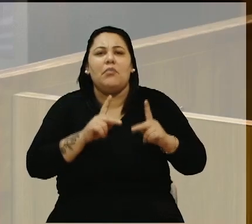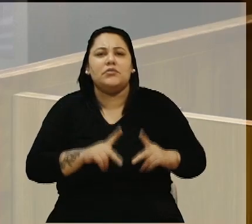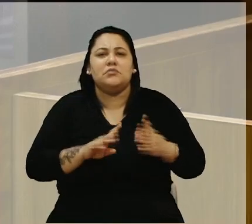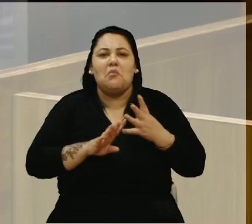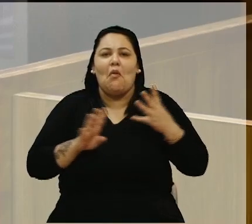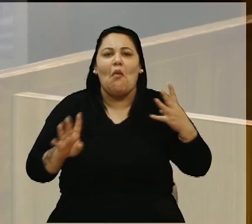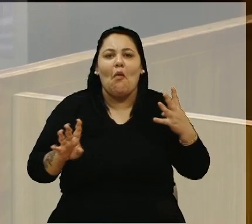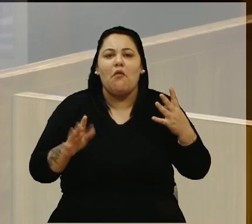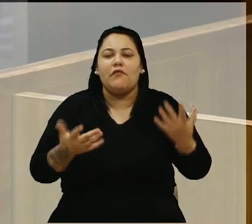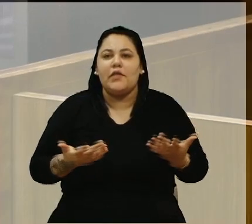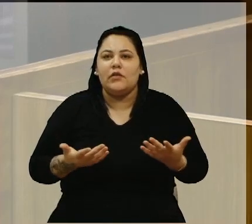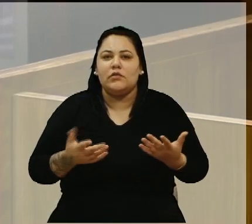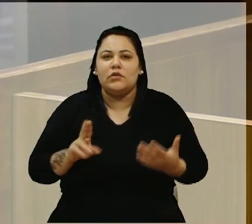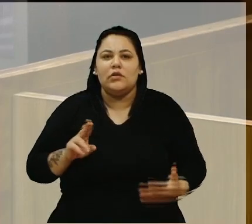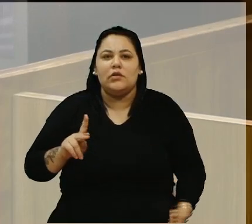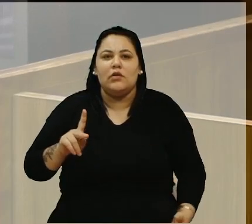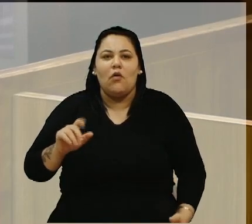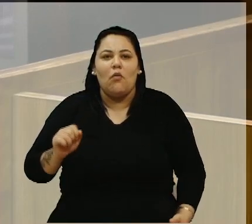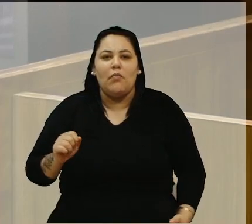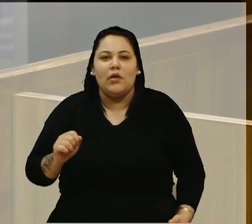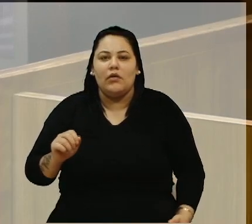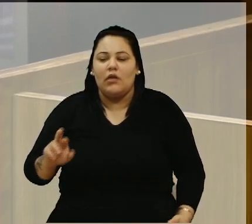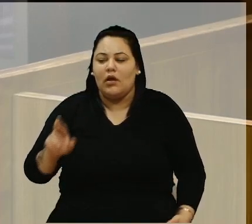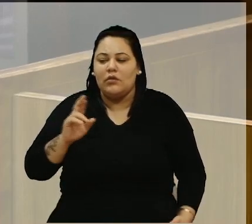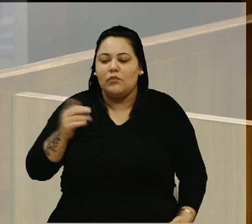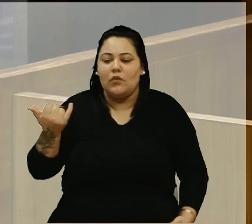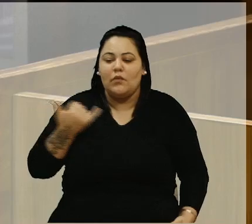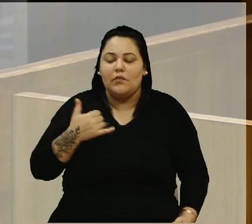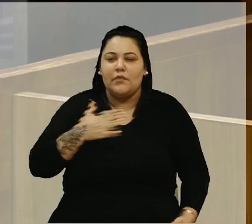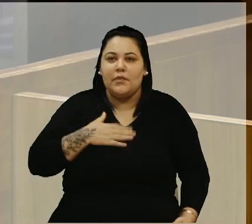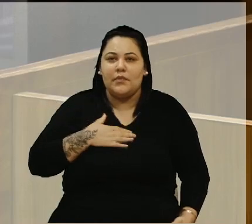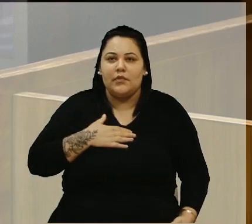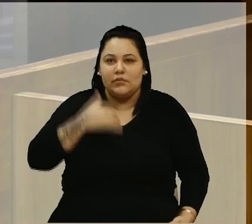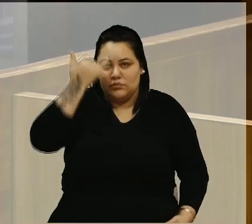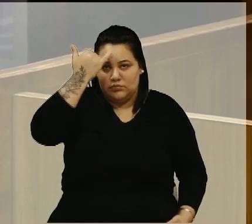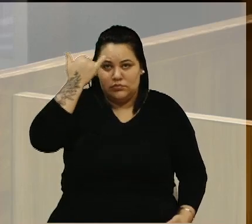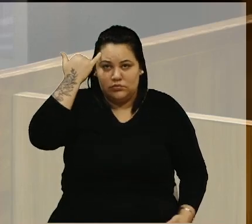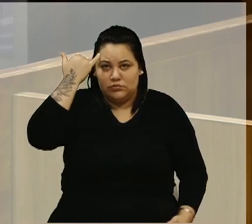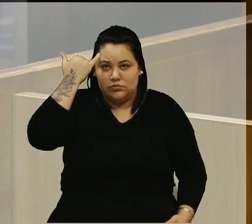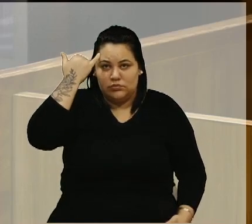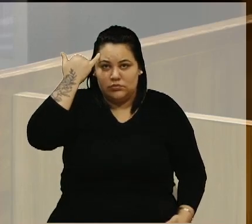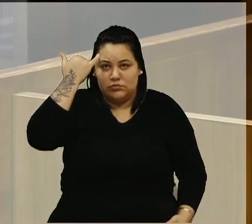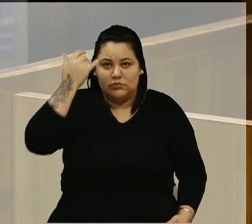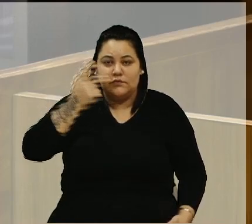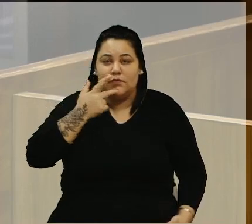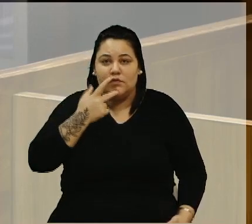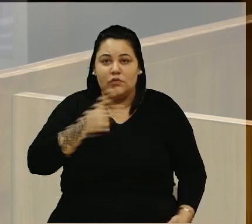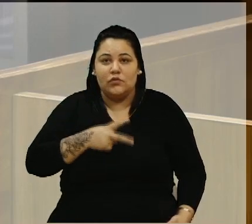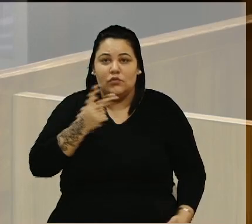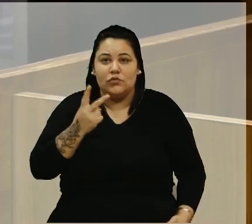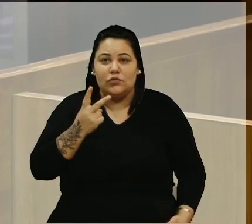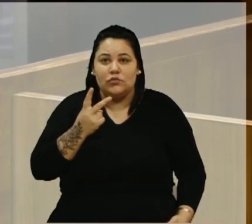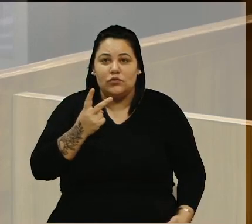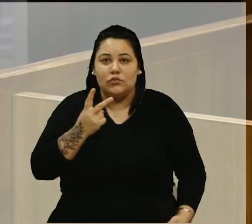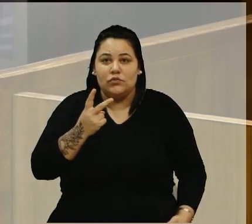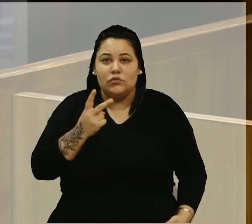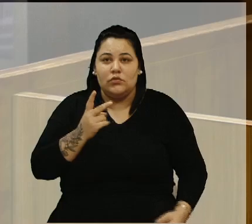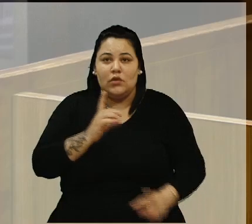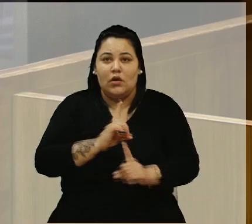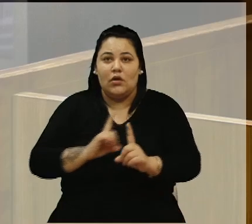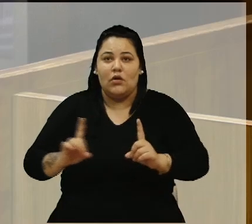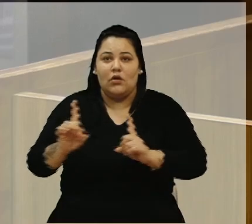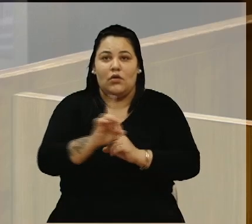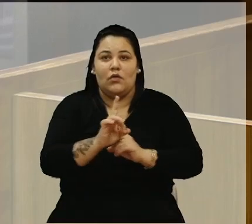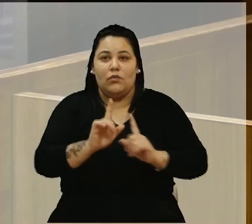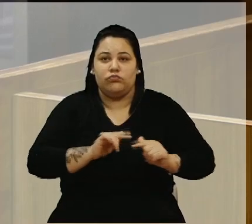UPAs D'Ambrós, inclusive 2 passaram na frente com ações